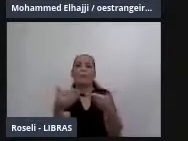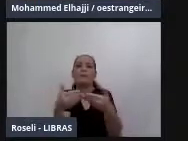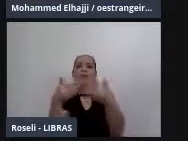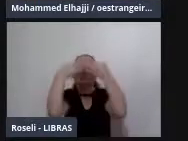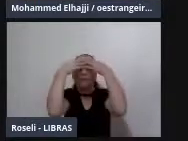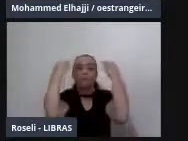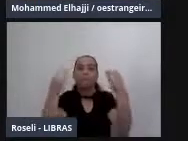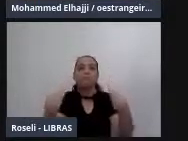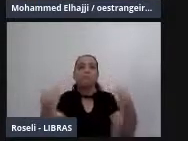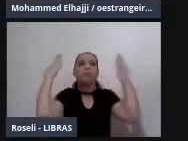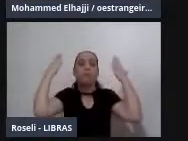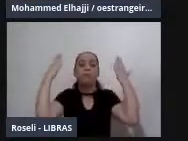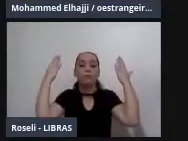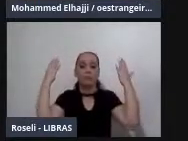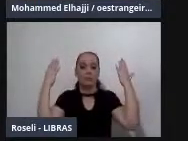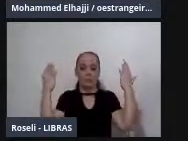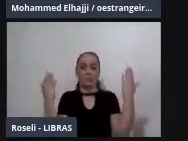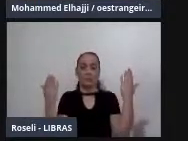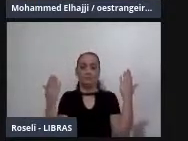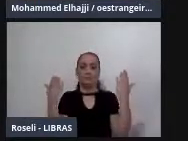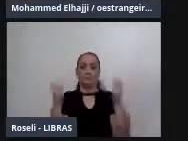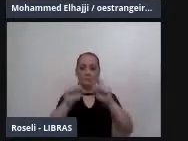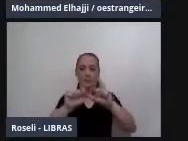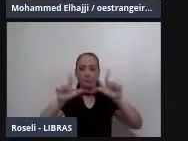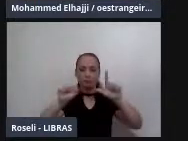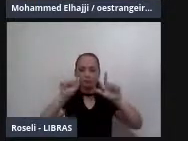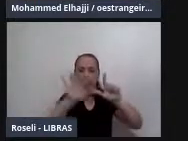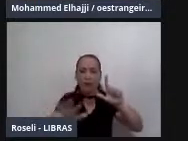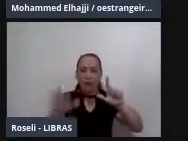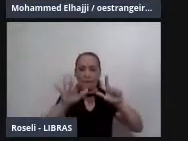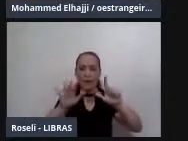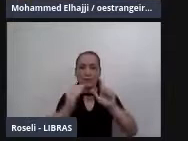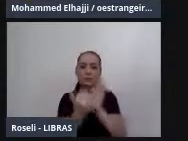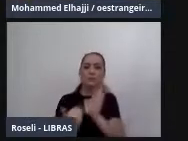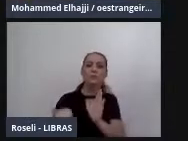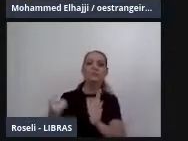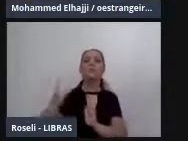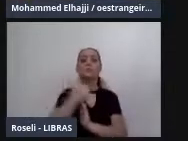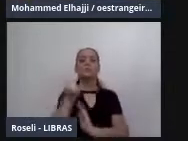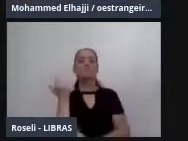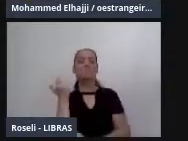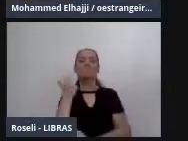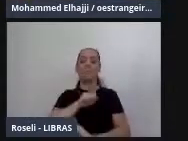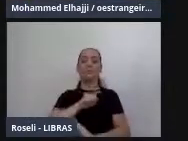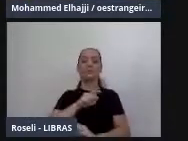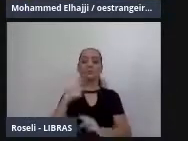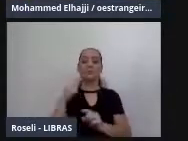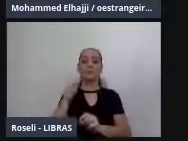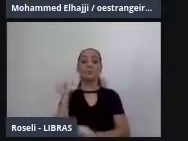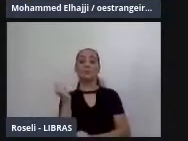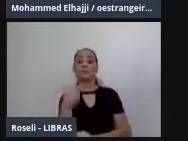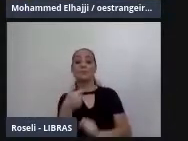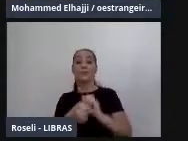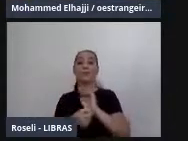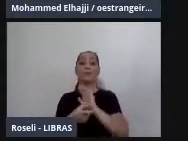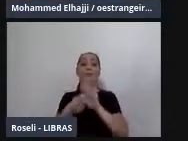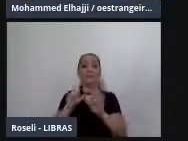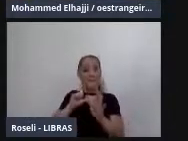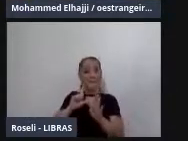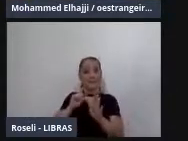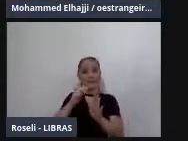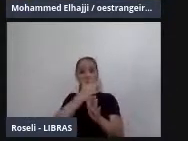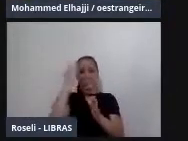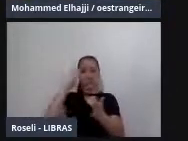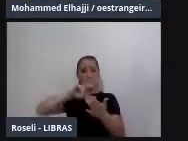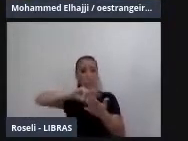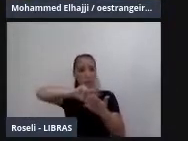partir da superação dessa imagem que eu mencionei, pensando que antes dela vários sucumbiram e depois